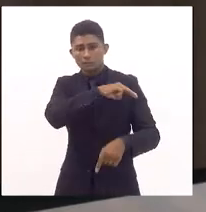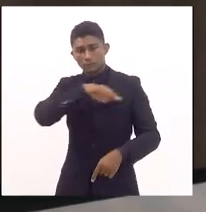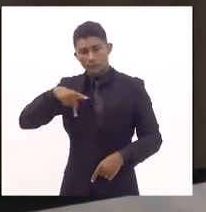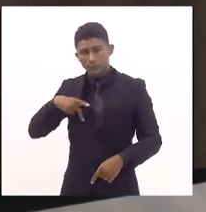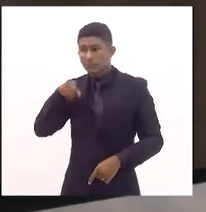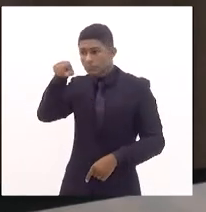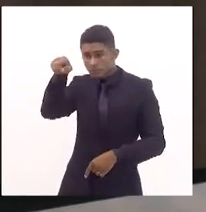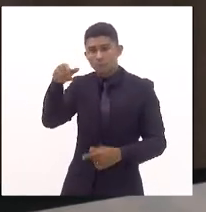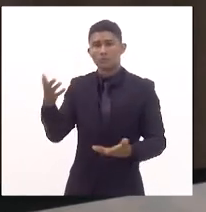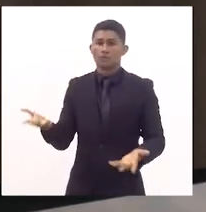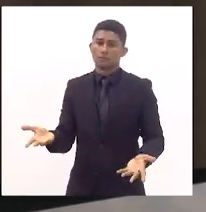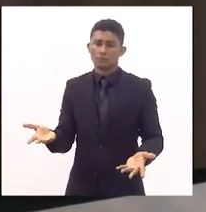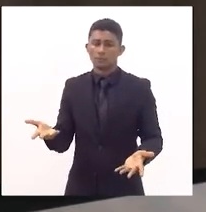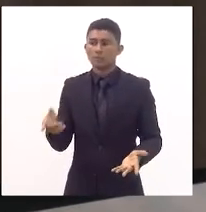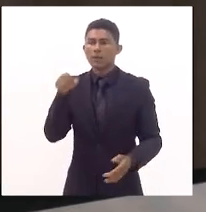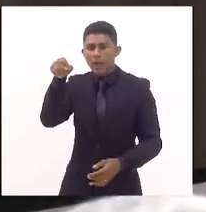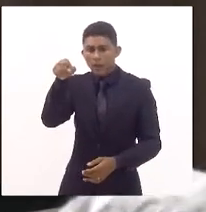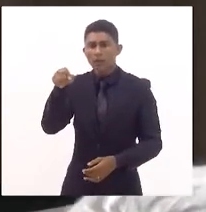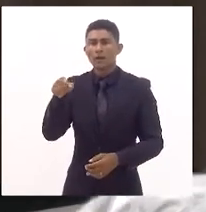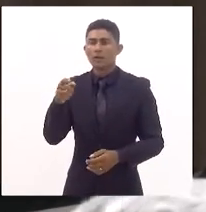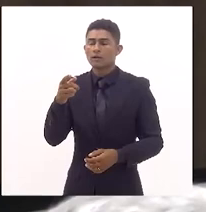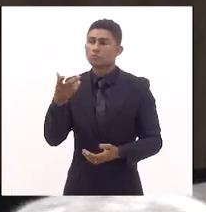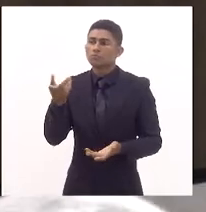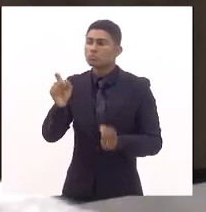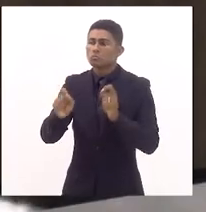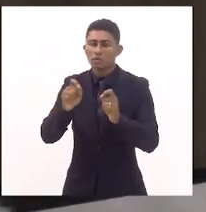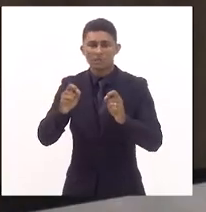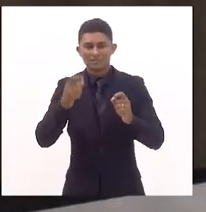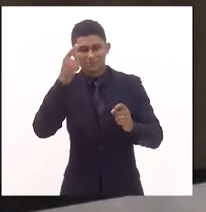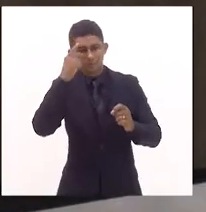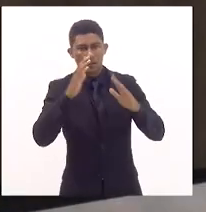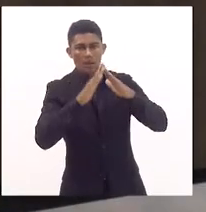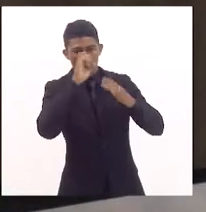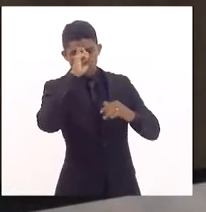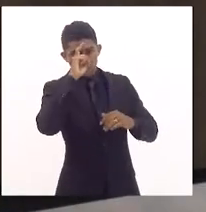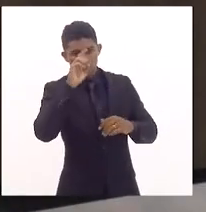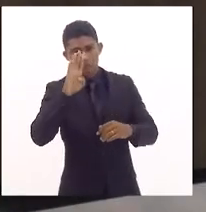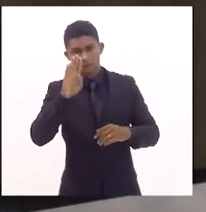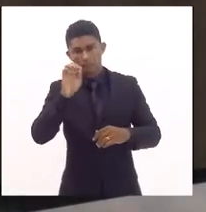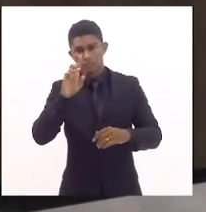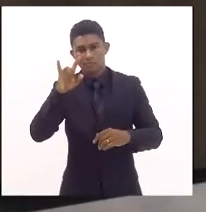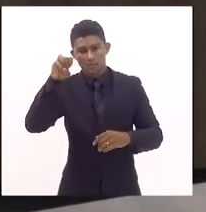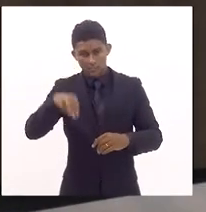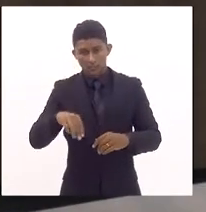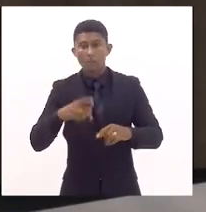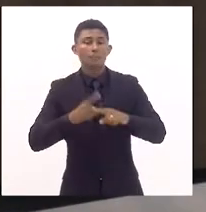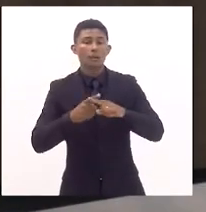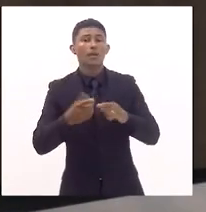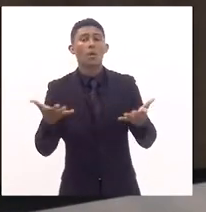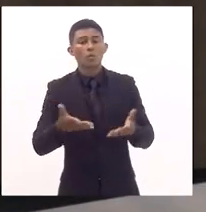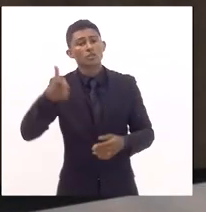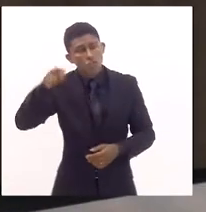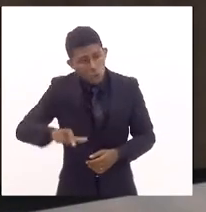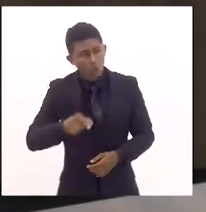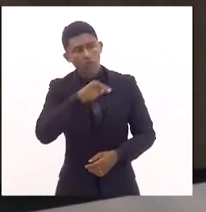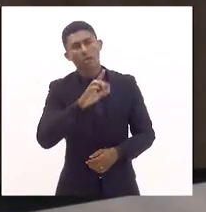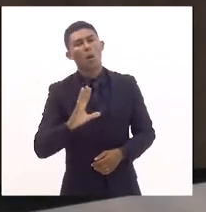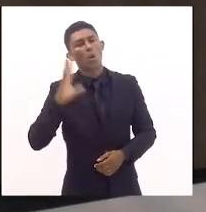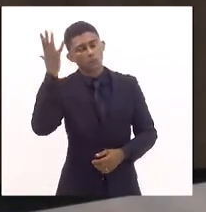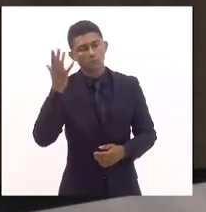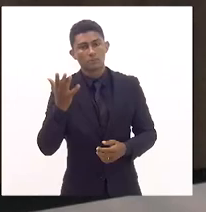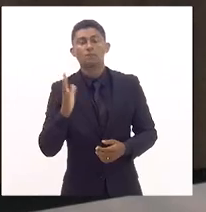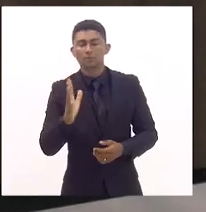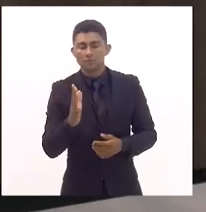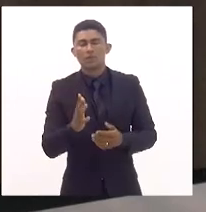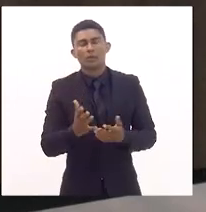deu uma posição com relação ao indiciamento do Hospital Badim, porque hoje foi mais um caso. Só que, felizmente, não